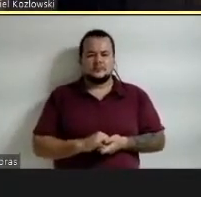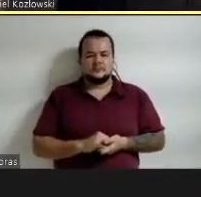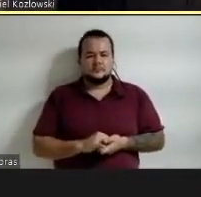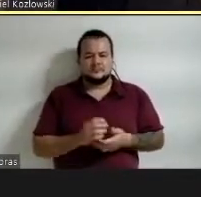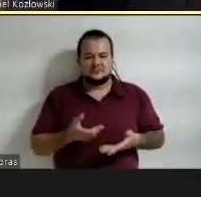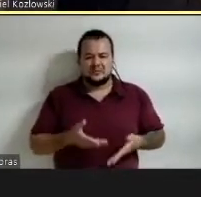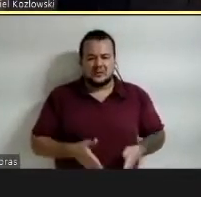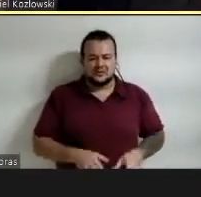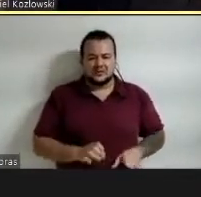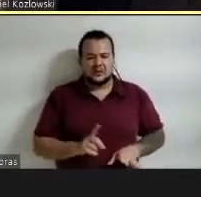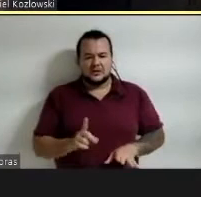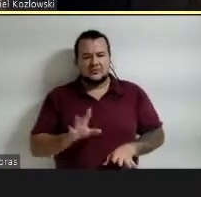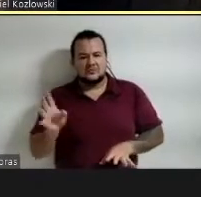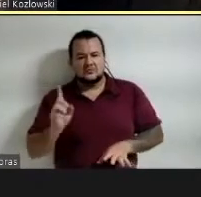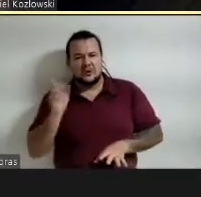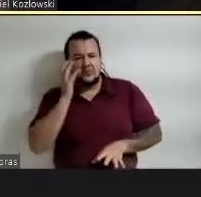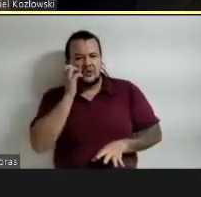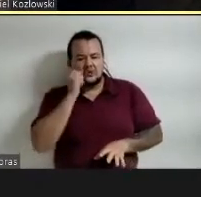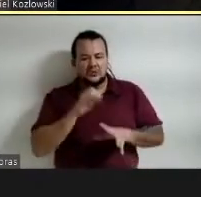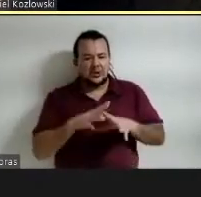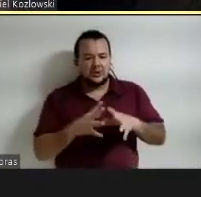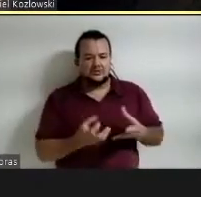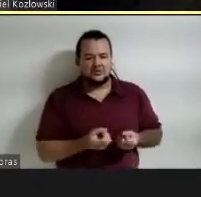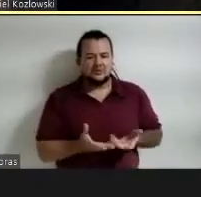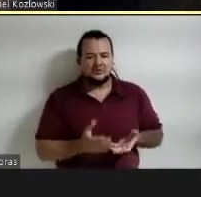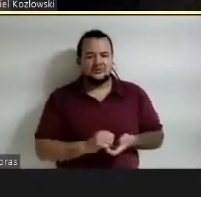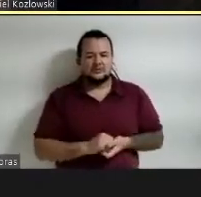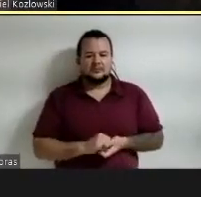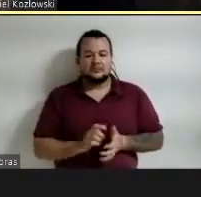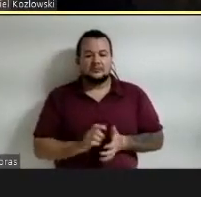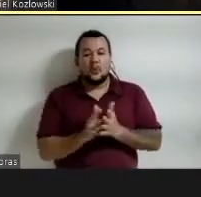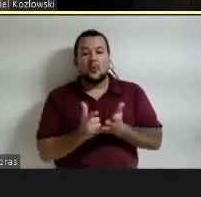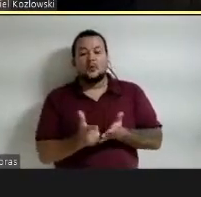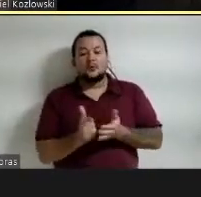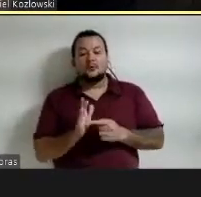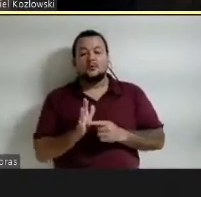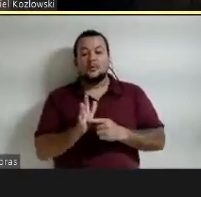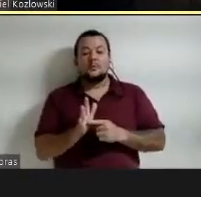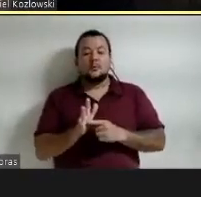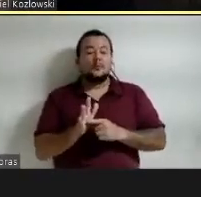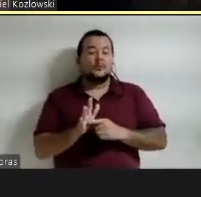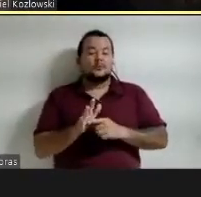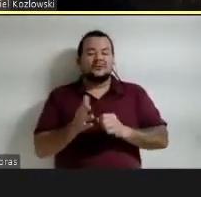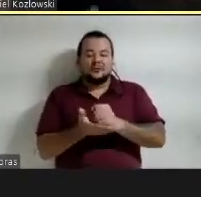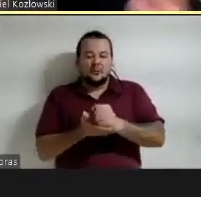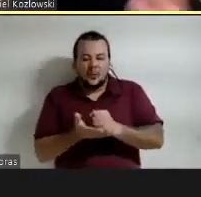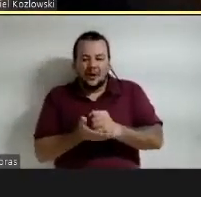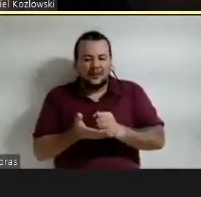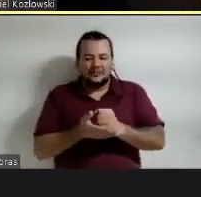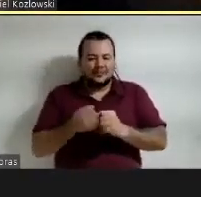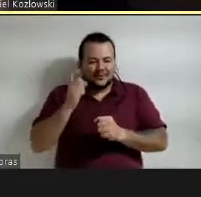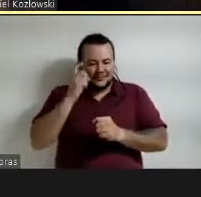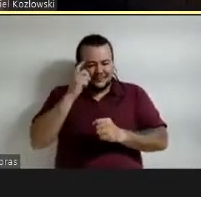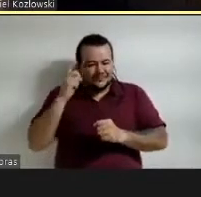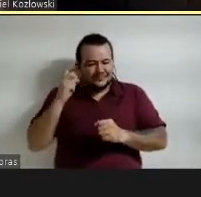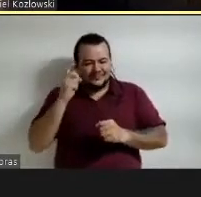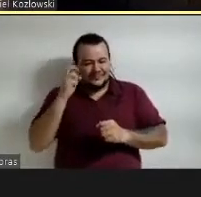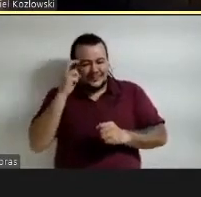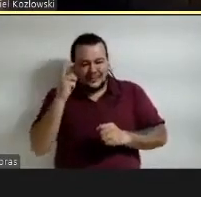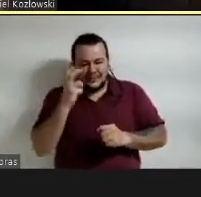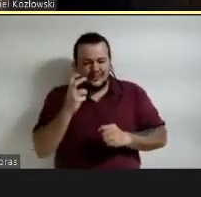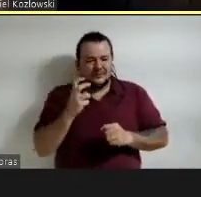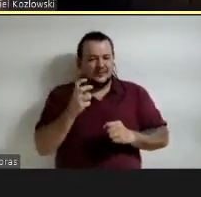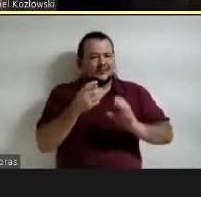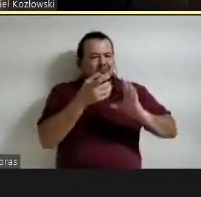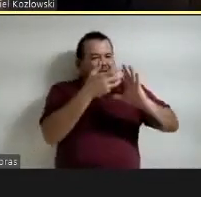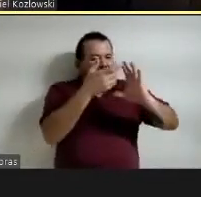não adotados universalmente. Então, o livro se insere em um contexto intelectual de crescente crítica e